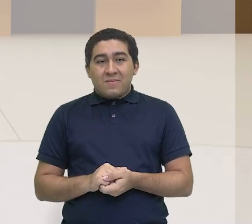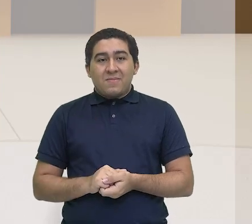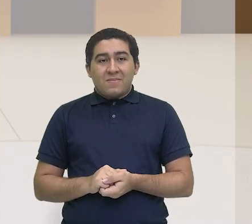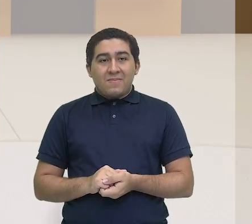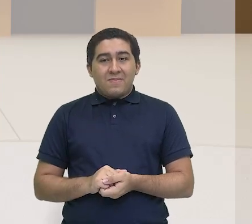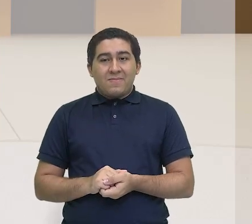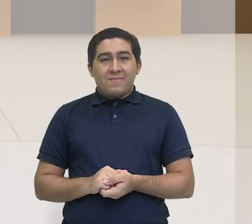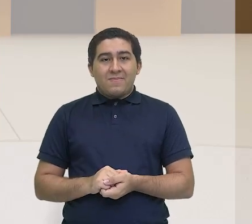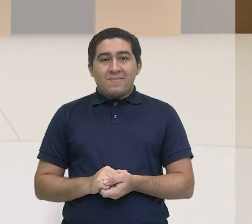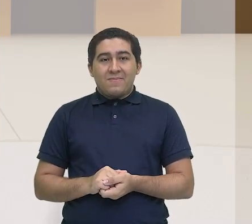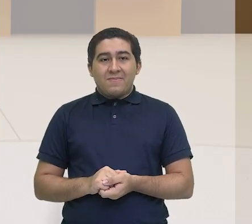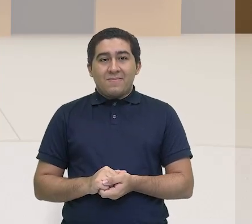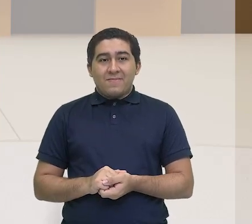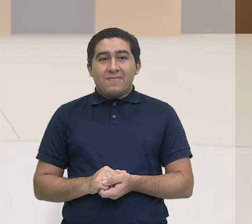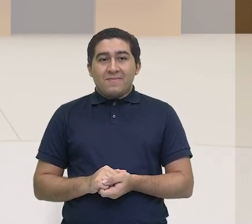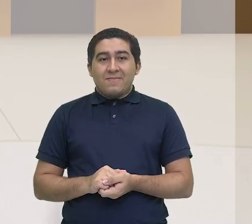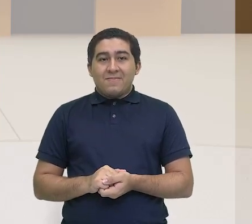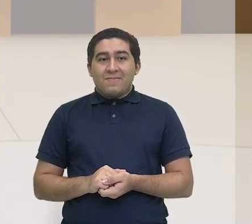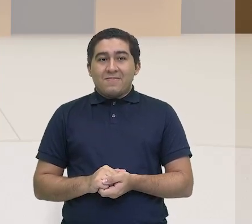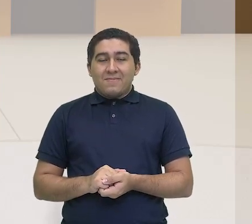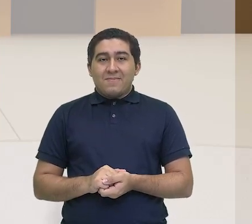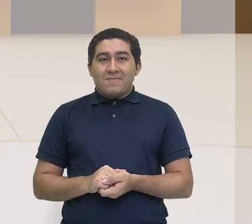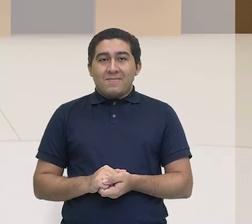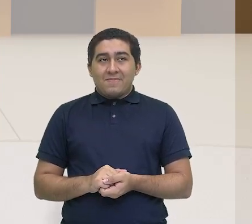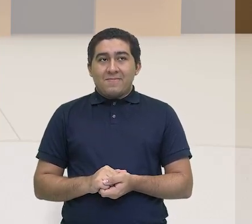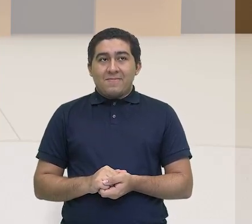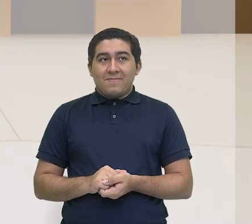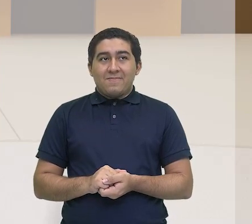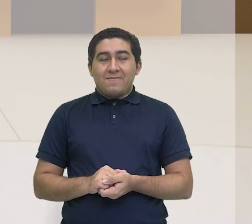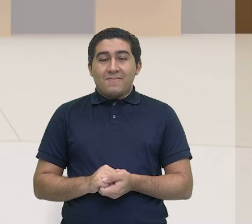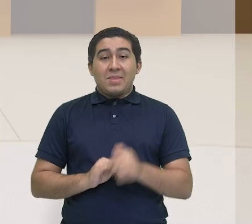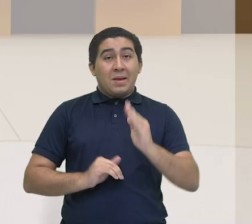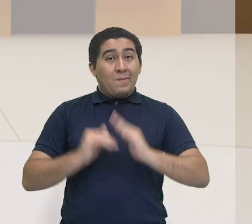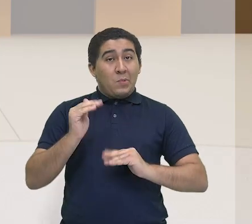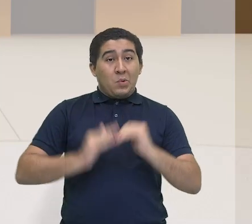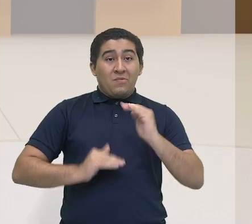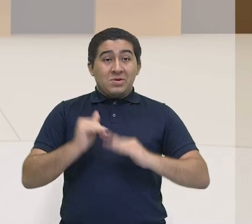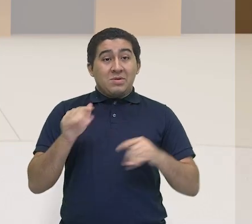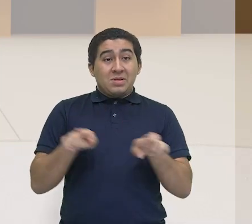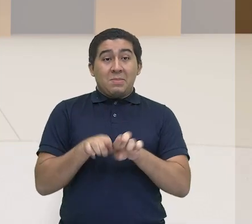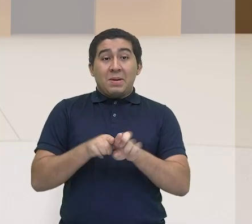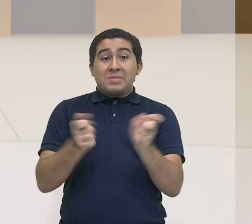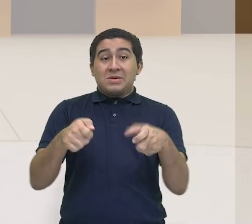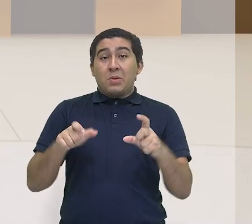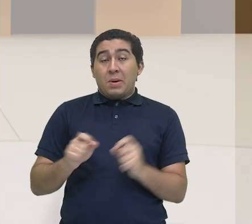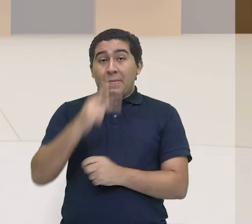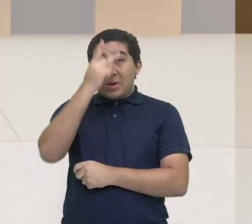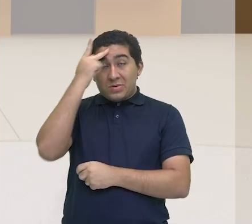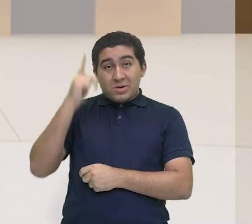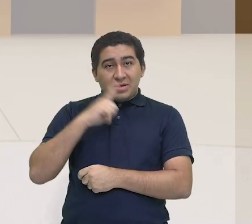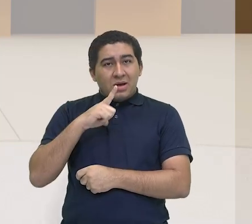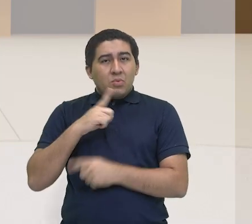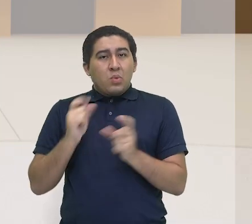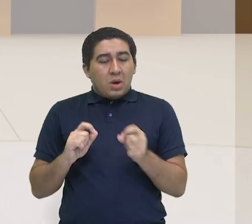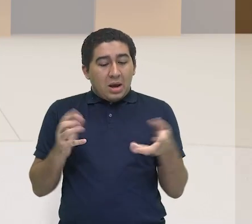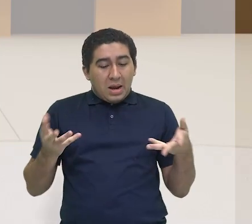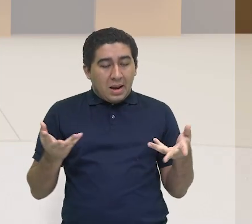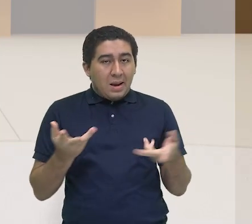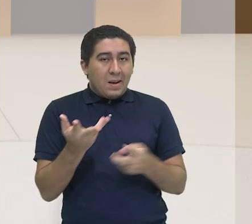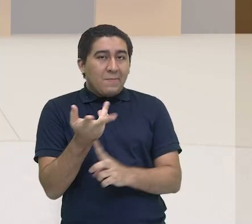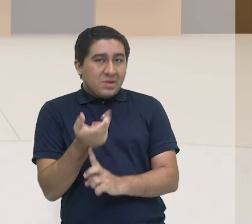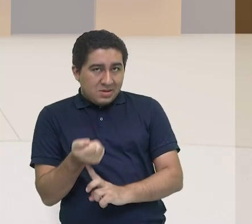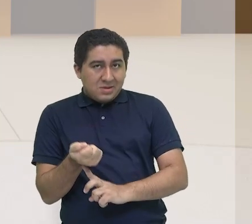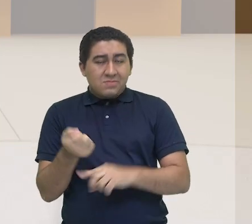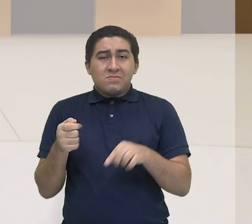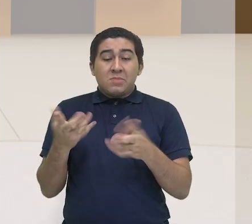gente. Então, a profissão, ela também vai exigir que você coloque os seus talentos. Então, vai ter um pouco também